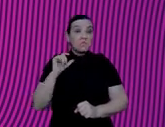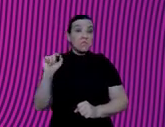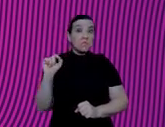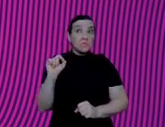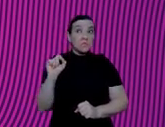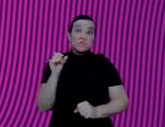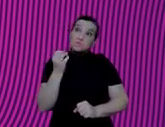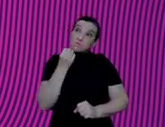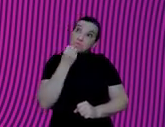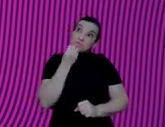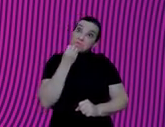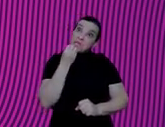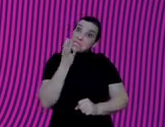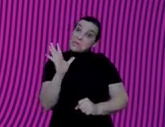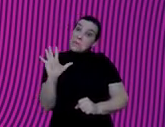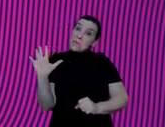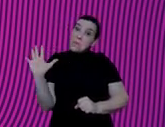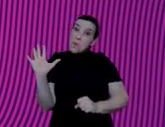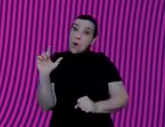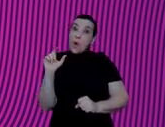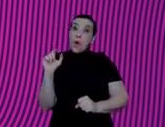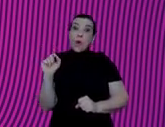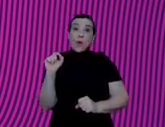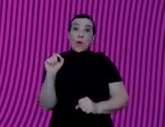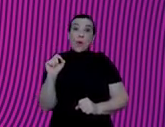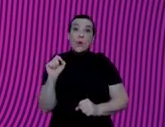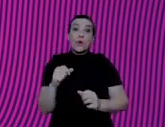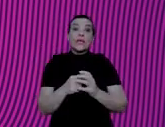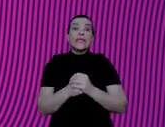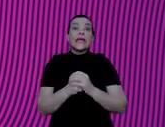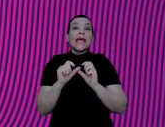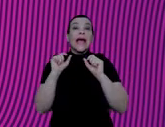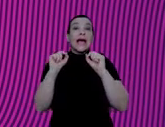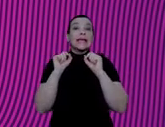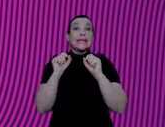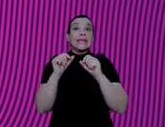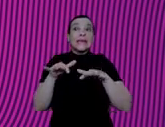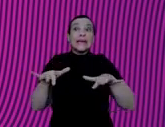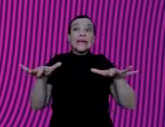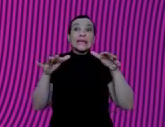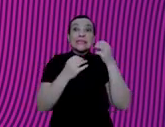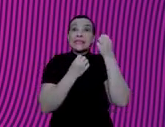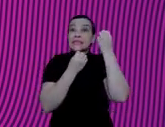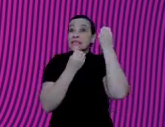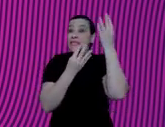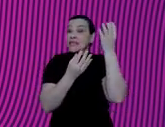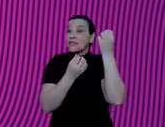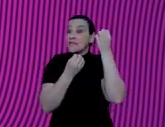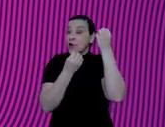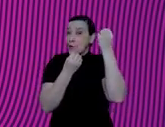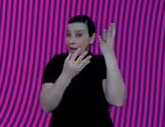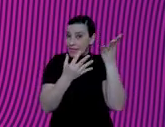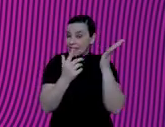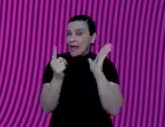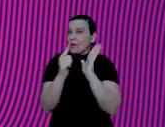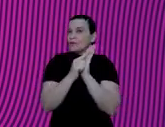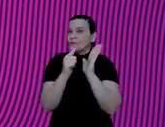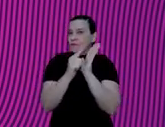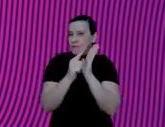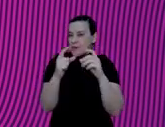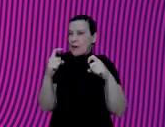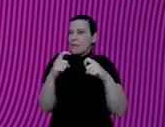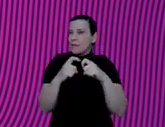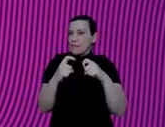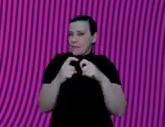foi a informatização da prescrição médica. Nós avançamos muito nesse último ano na